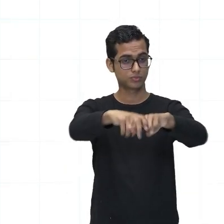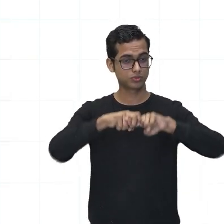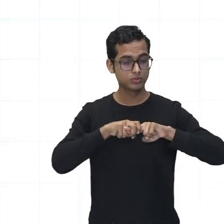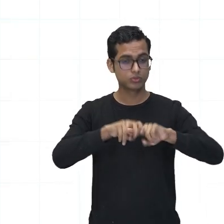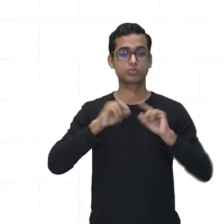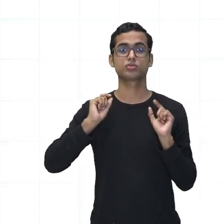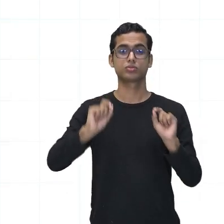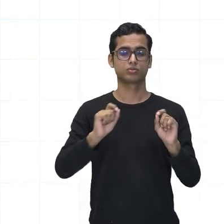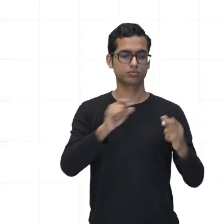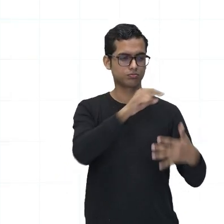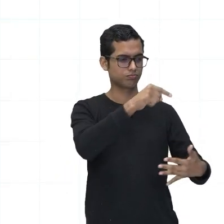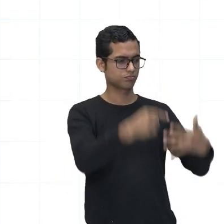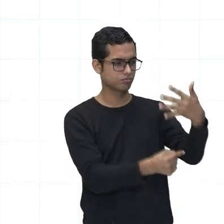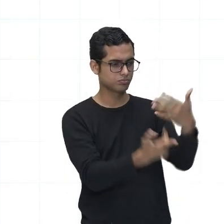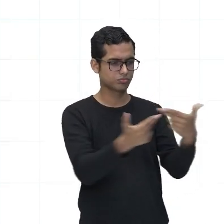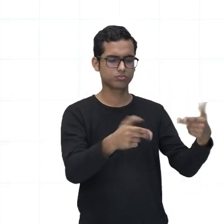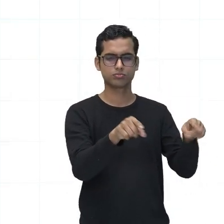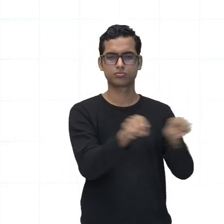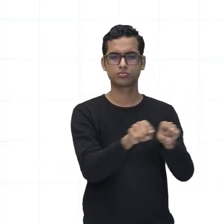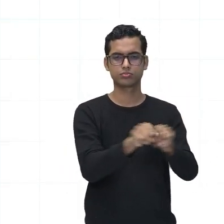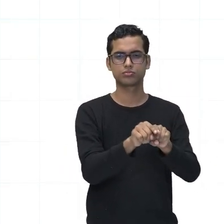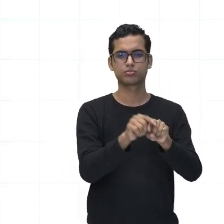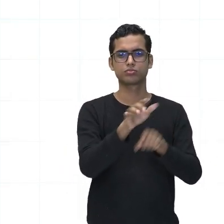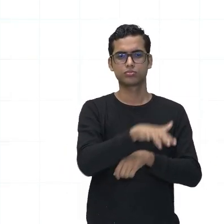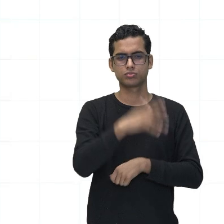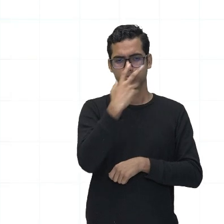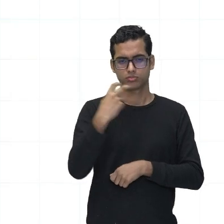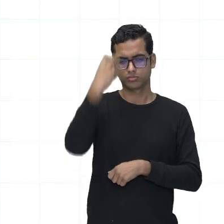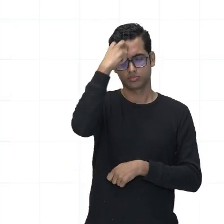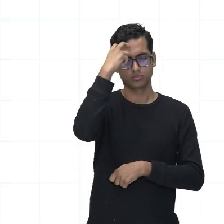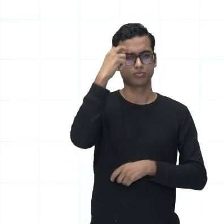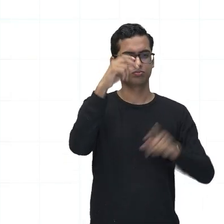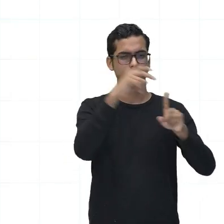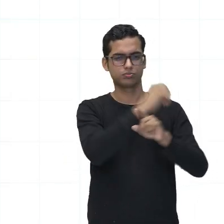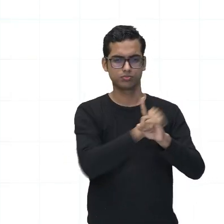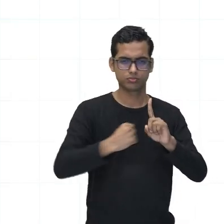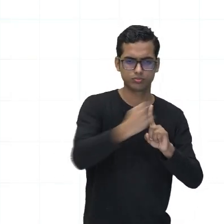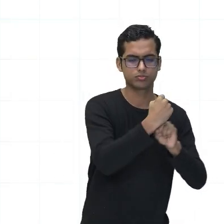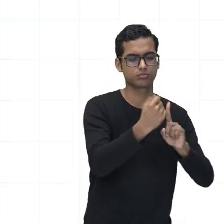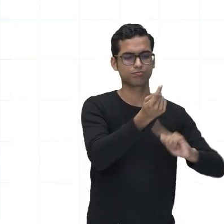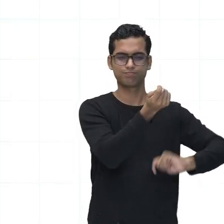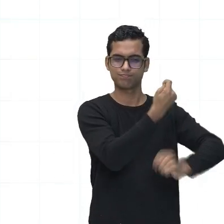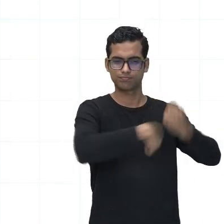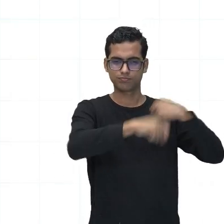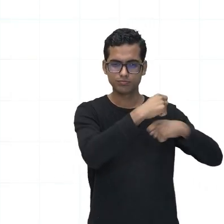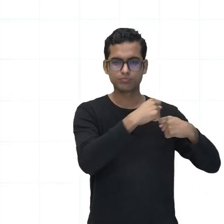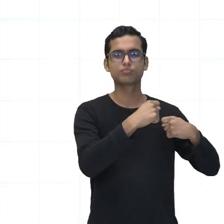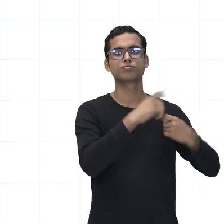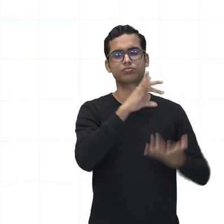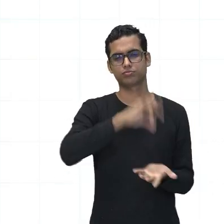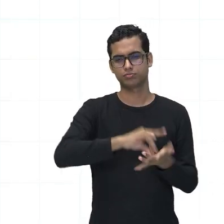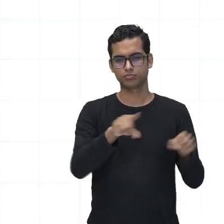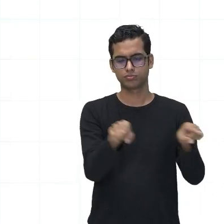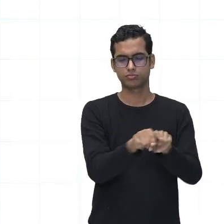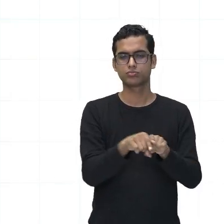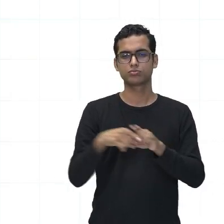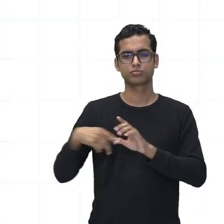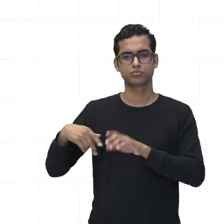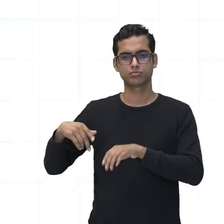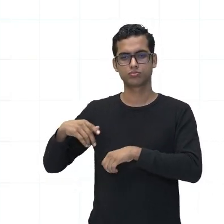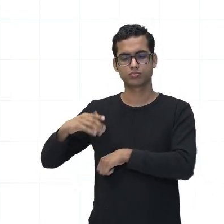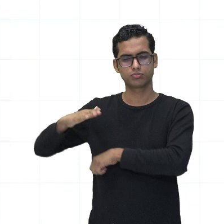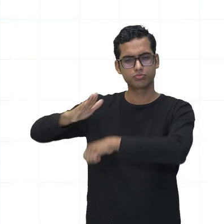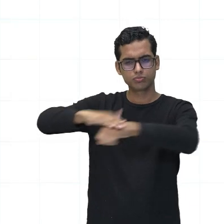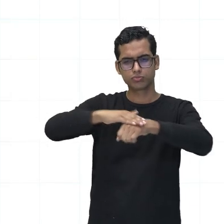diferentes fatores estéticos, culturais, sociais e econômicos, próprios de cada região e